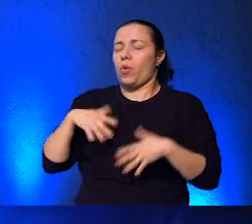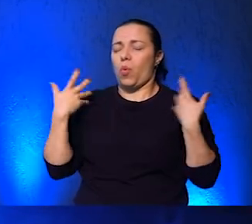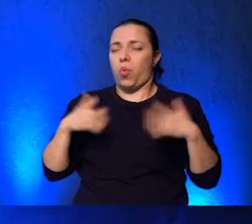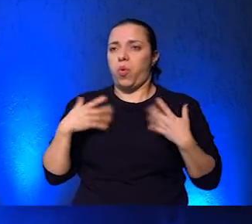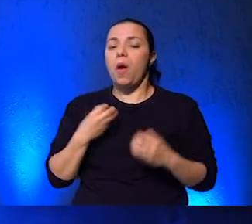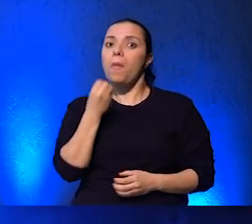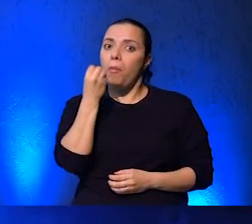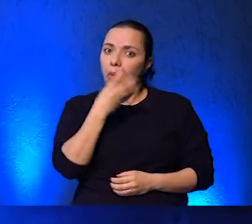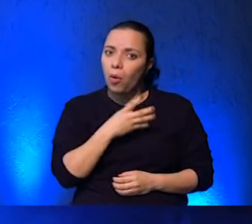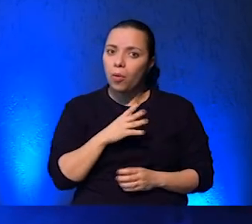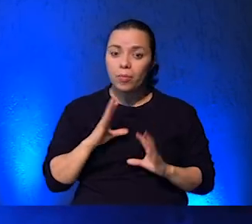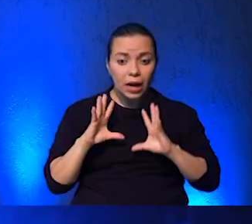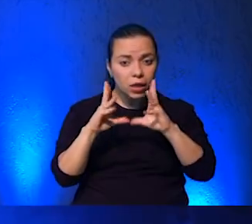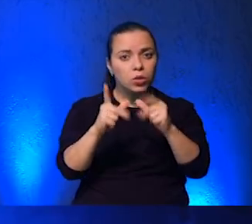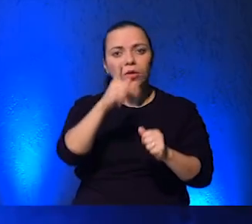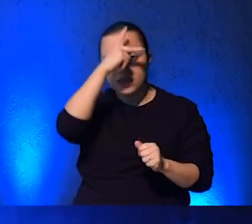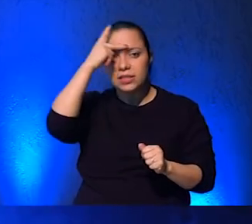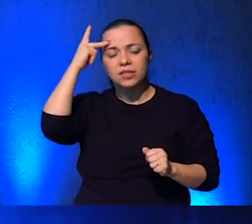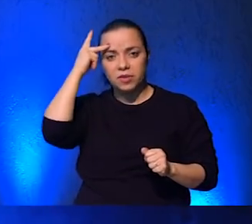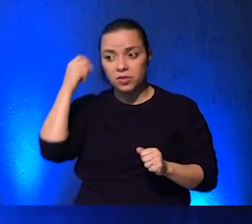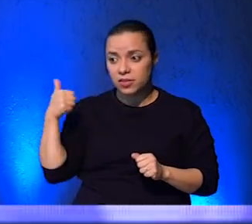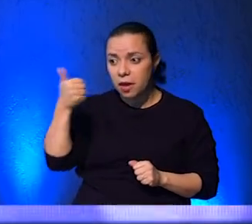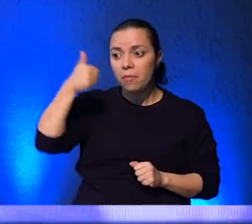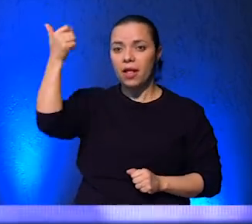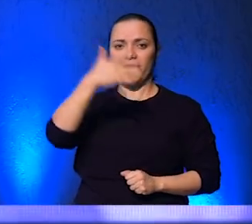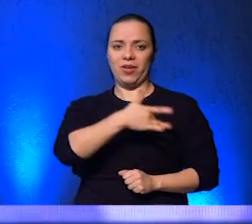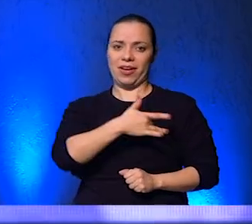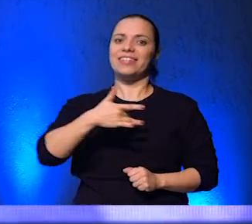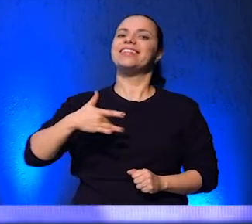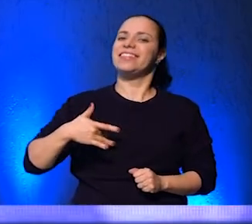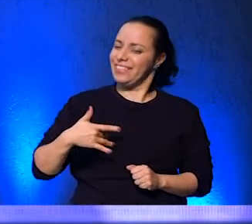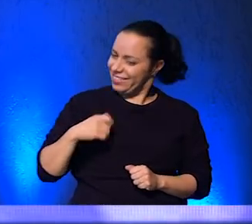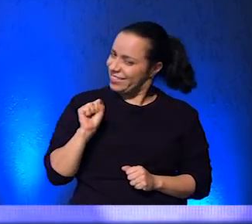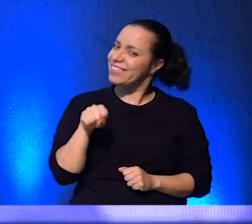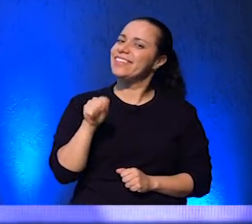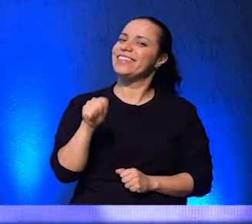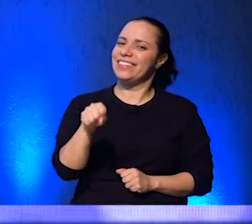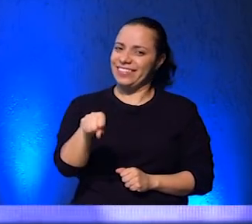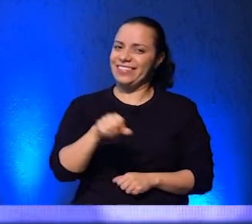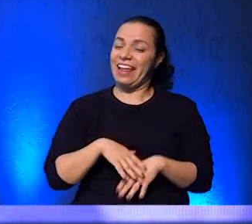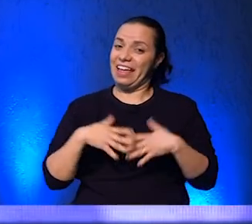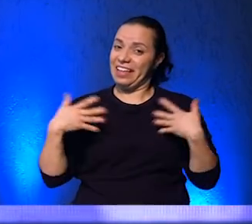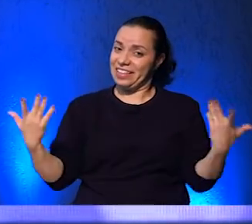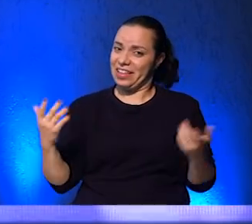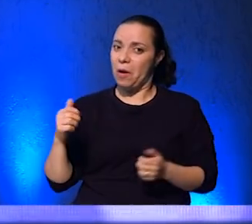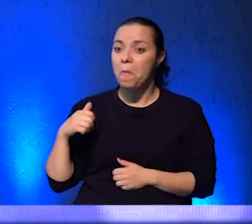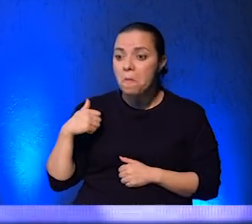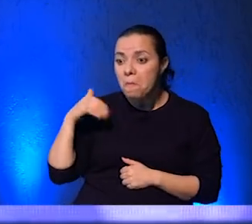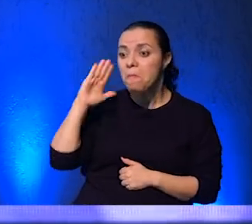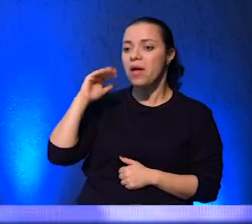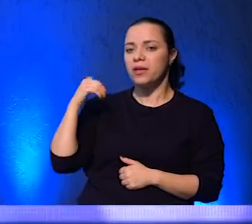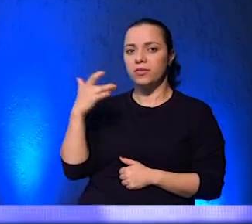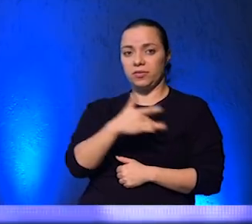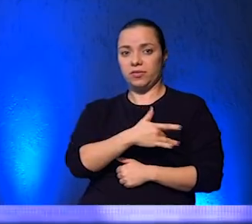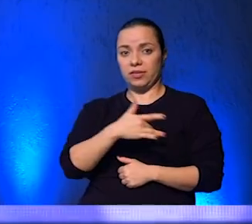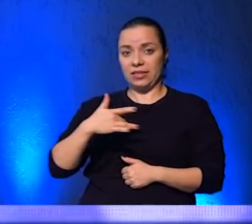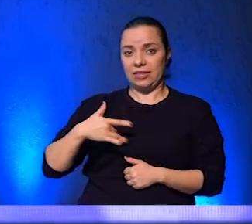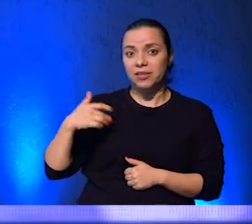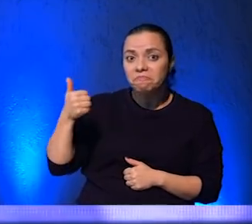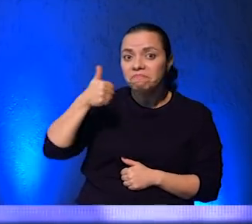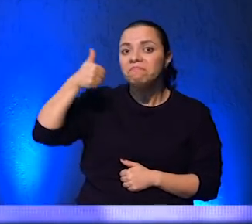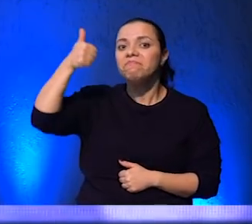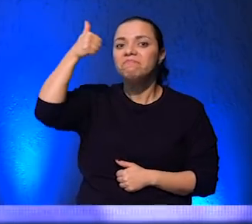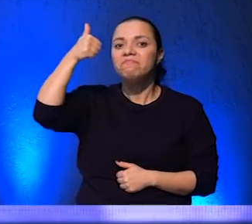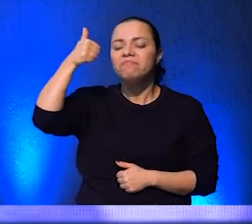mais alcalino e isso é algo que pode ajudar na sua saúde mas mais do que na sua saúde naquilo que deus